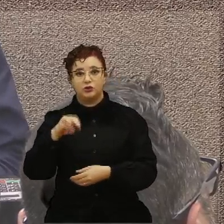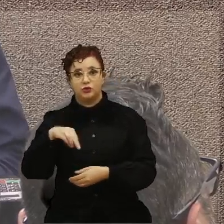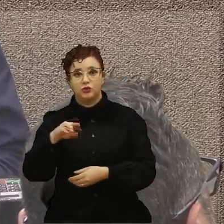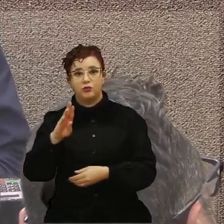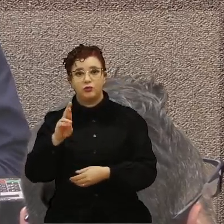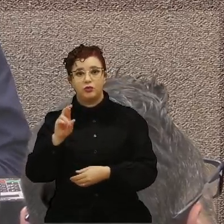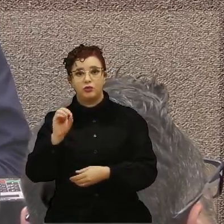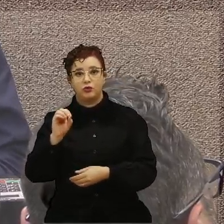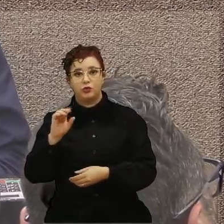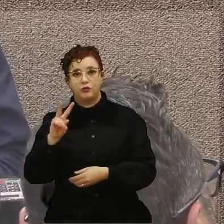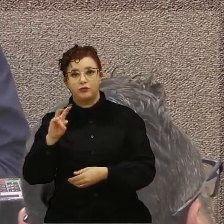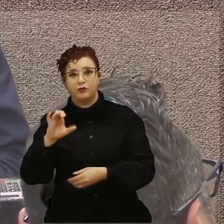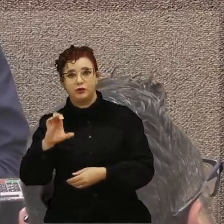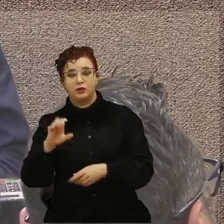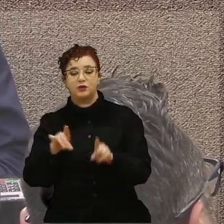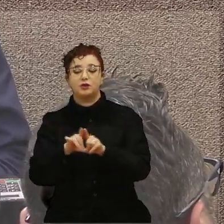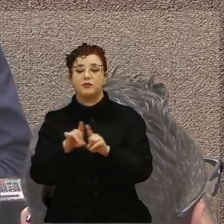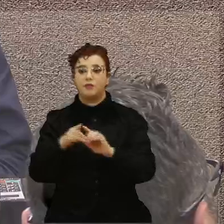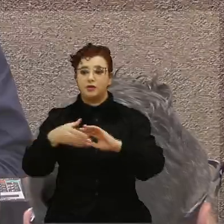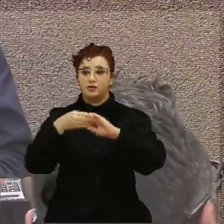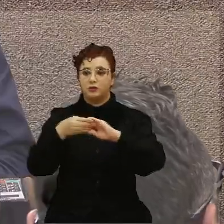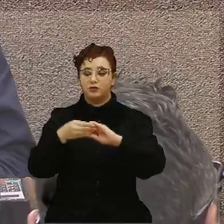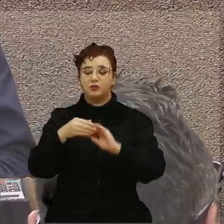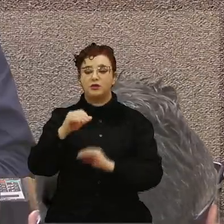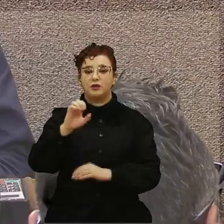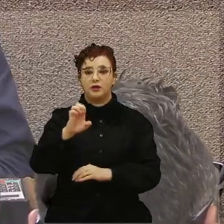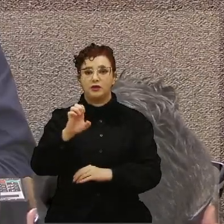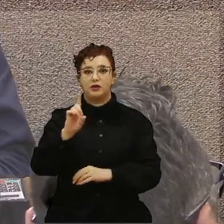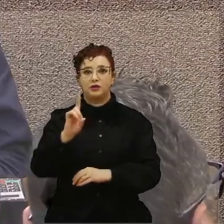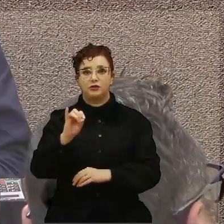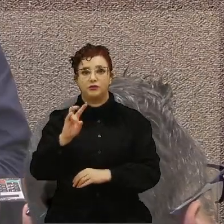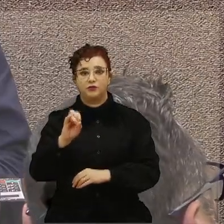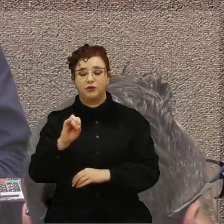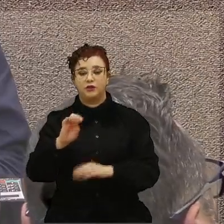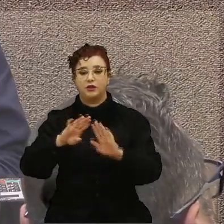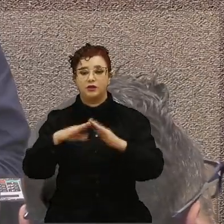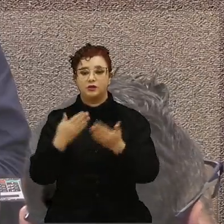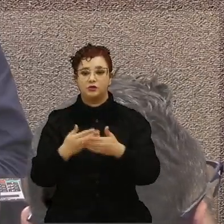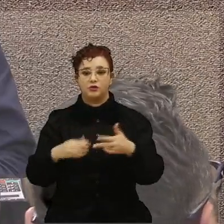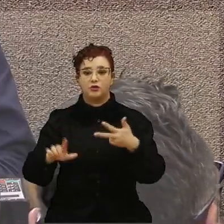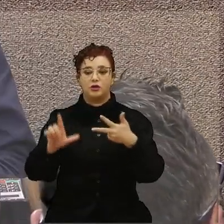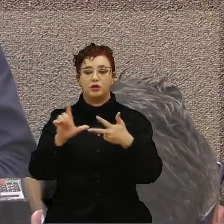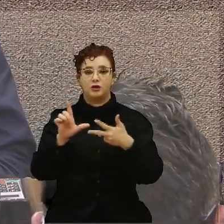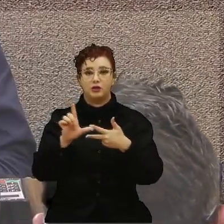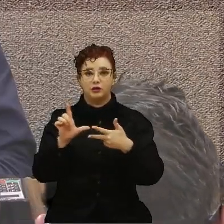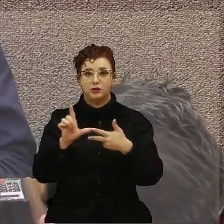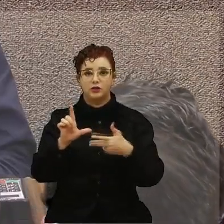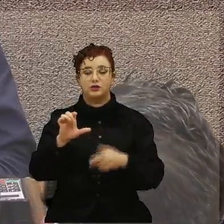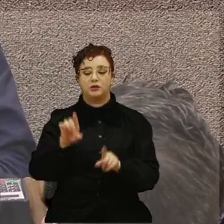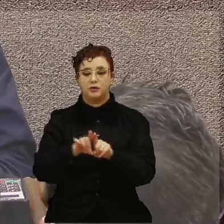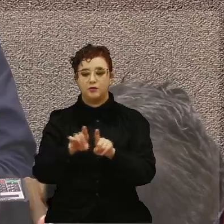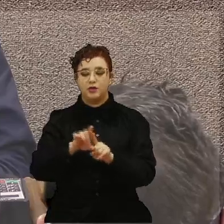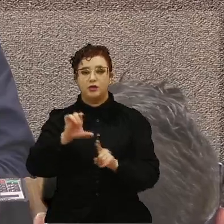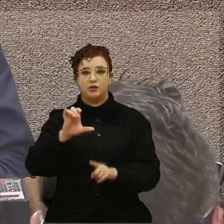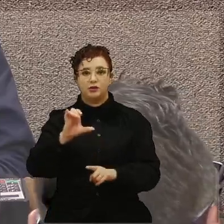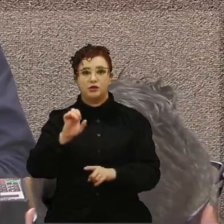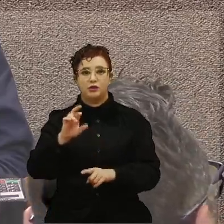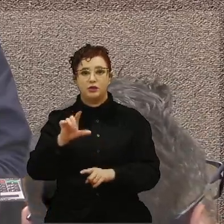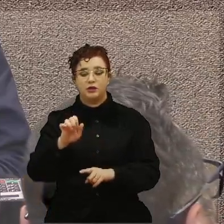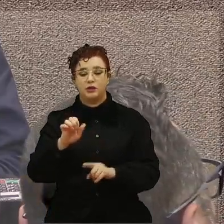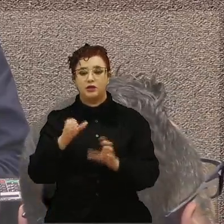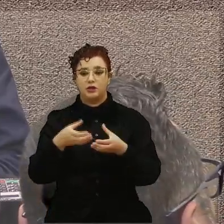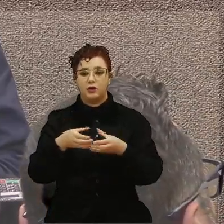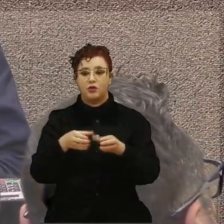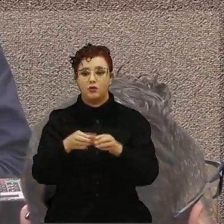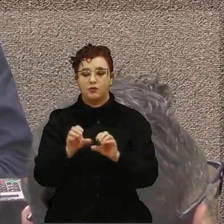fazer uma saudação muito especial a Edivânia, que está na Escola do Legislativo, e com a Seleni, que é da Comissão de Educação. Vai ser um dia bem